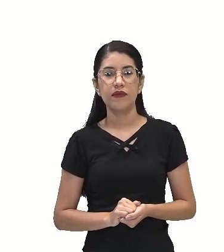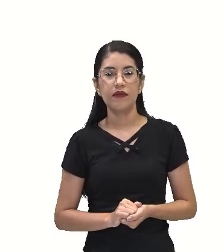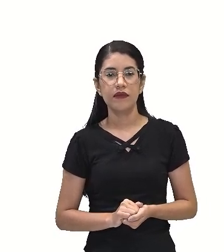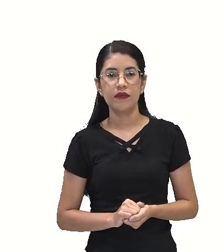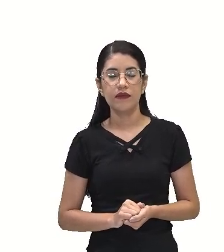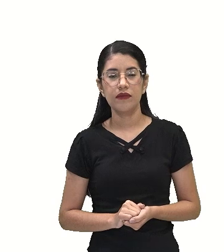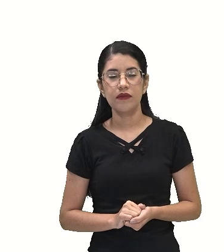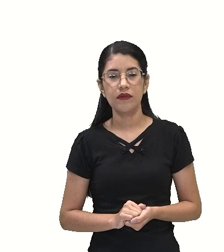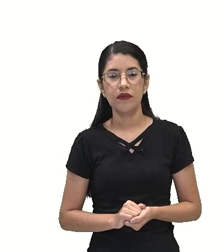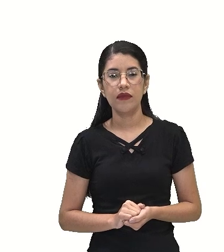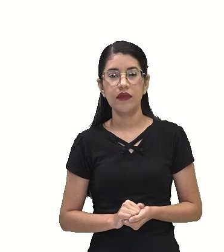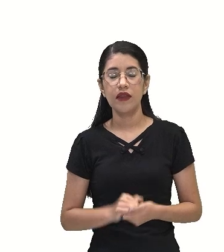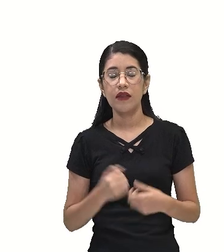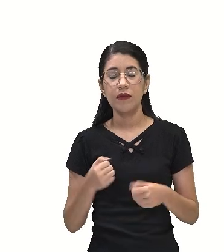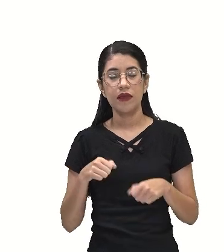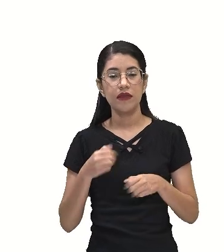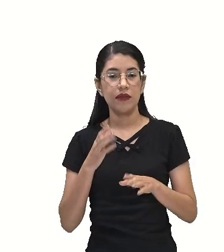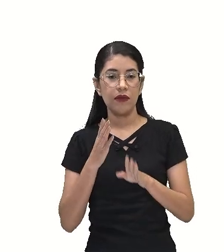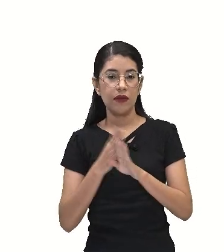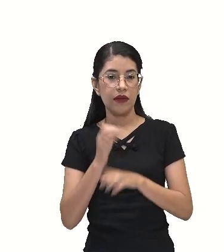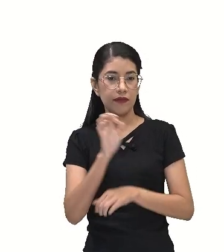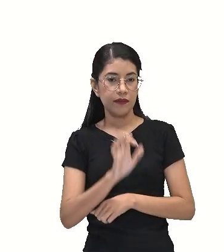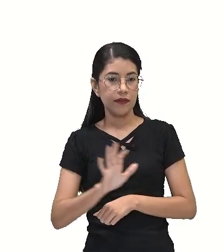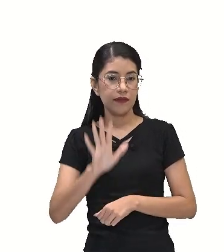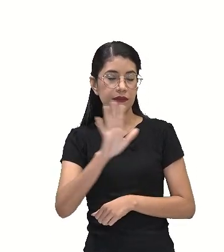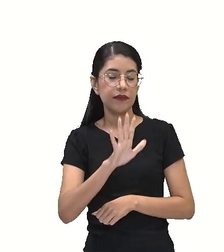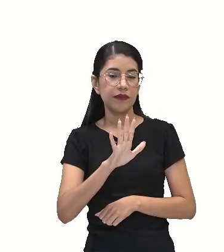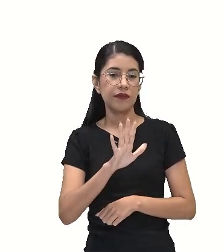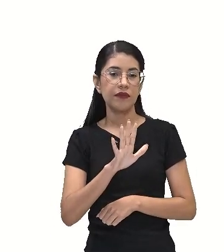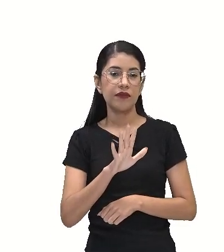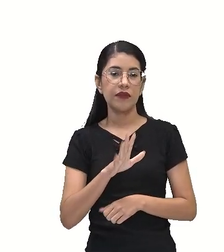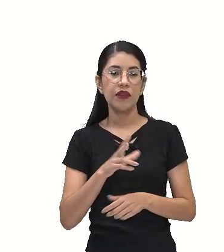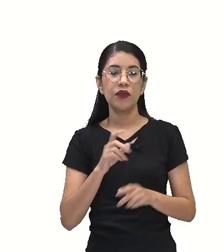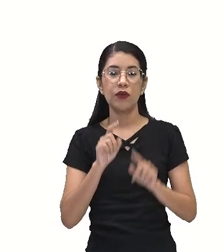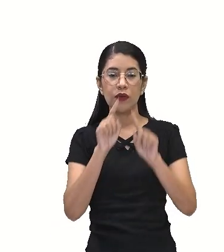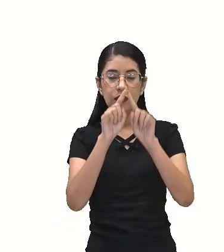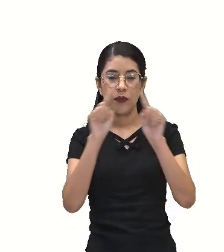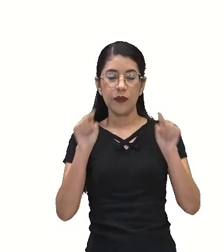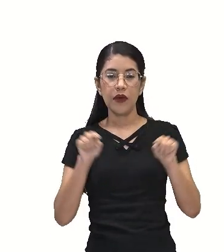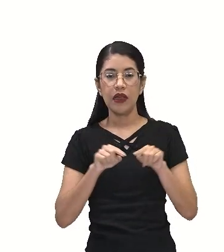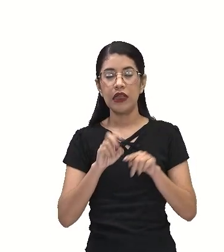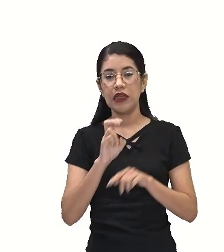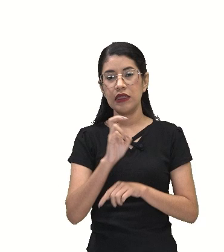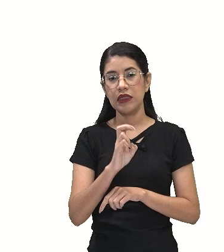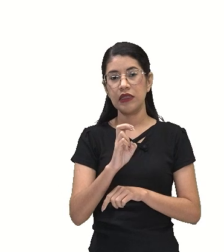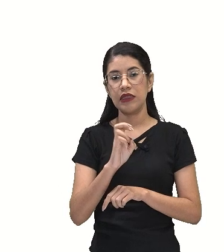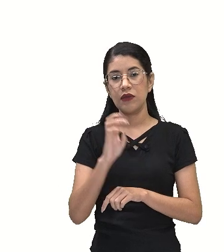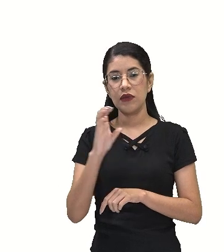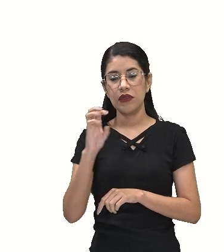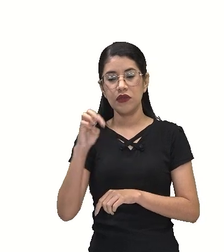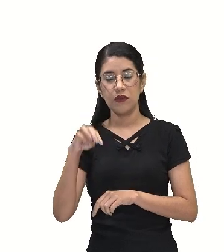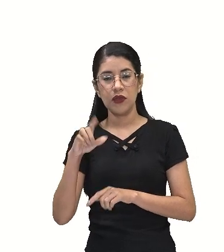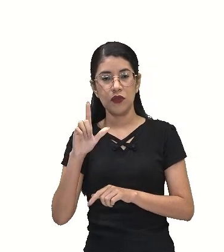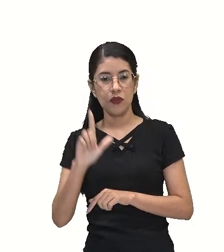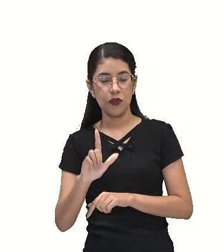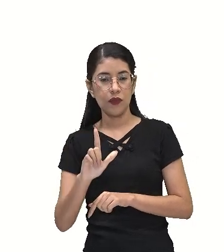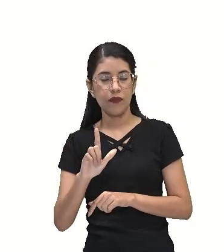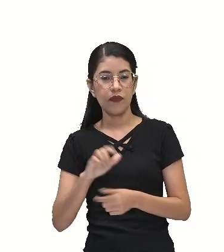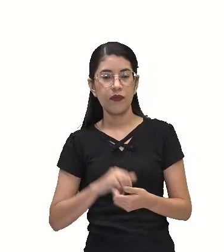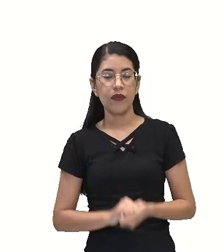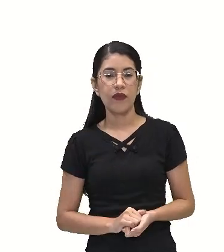saber a área deste meu pentágono regular, que possui 5 centímetros de lado e